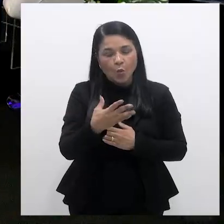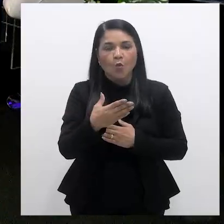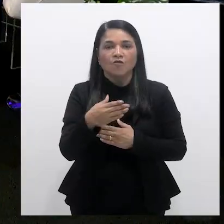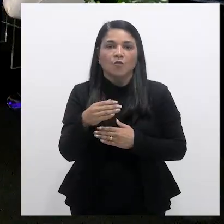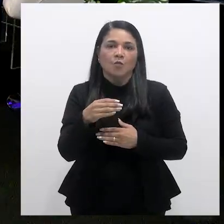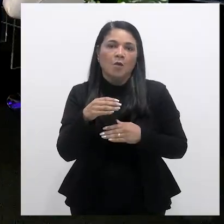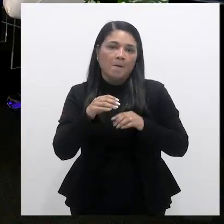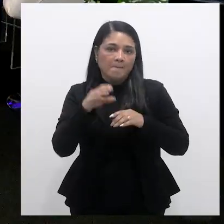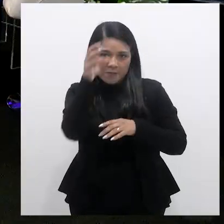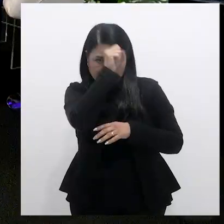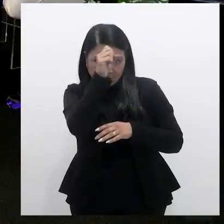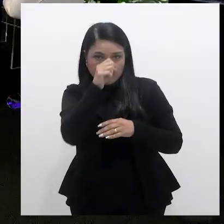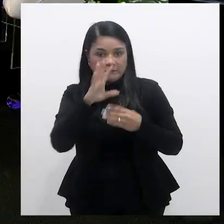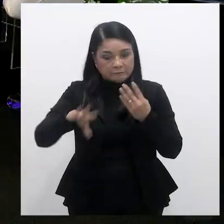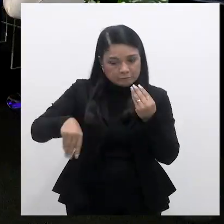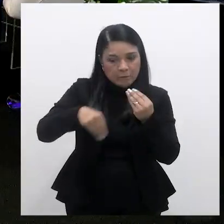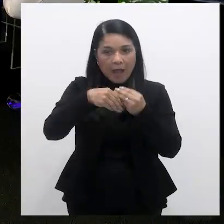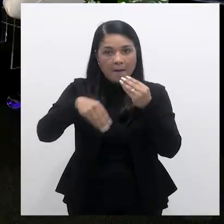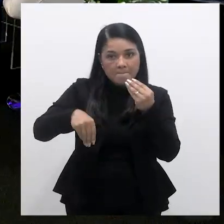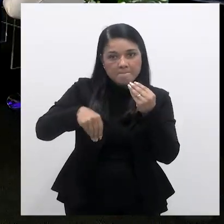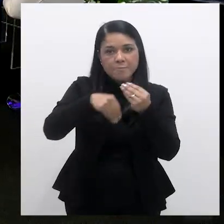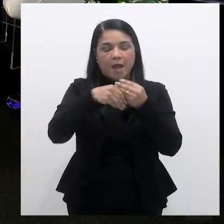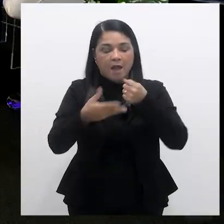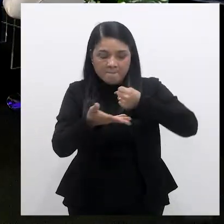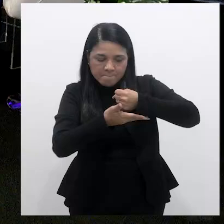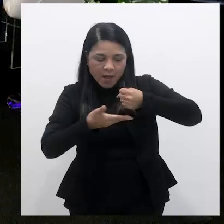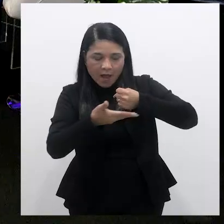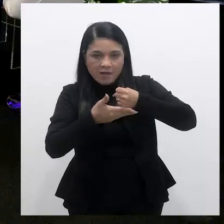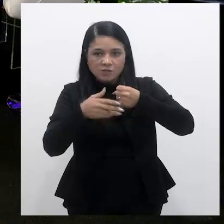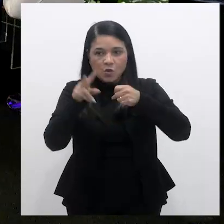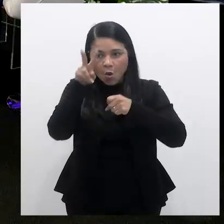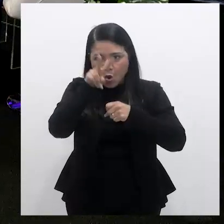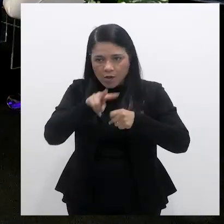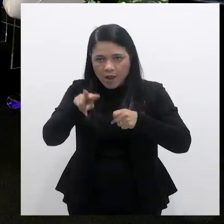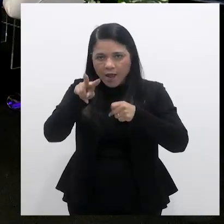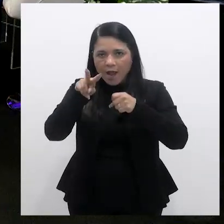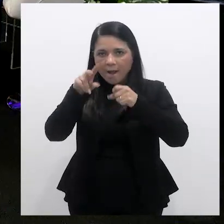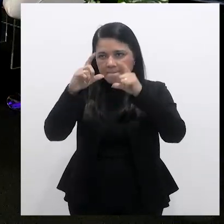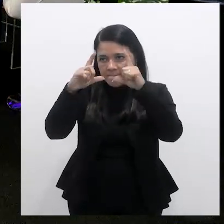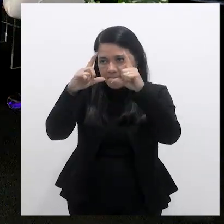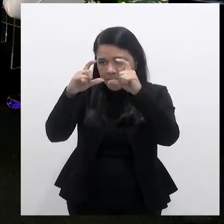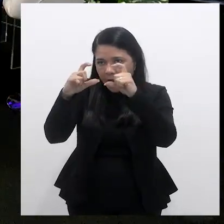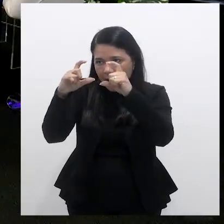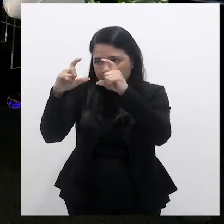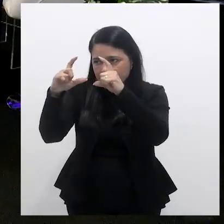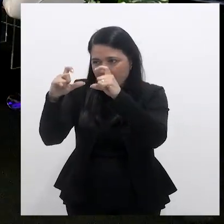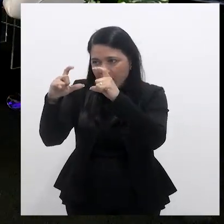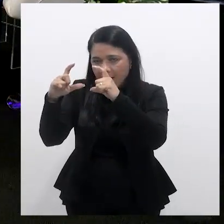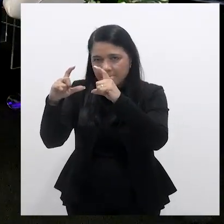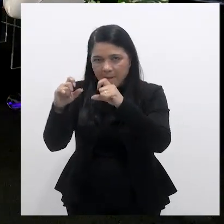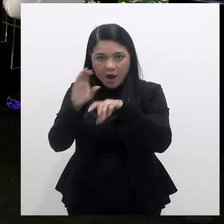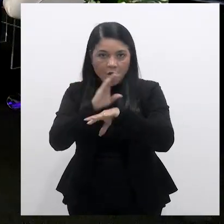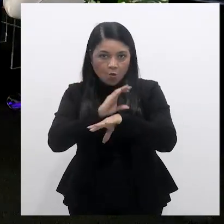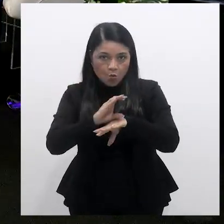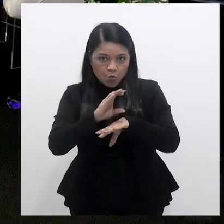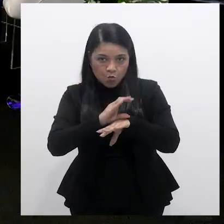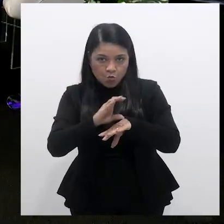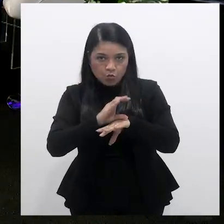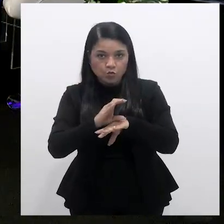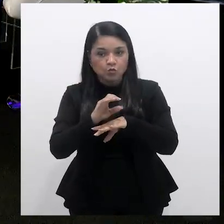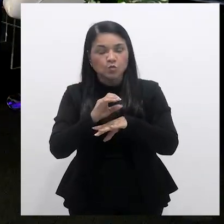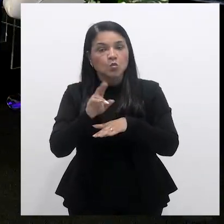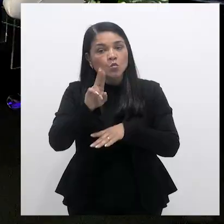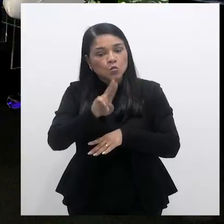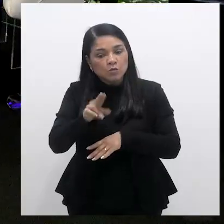a gente complementa, né? Porque a base começa com o olhar fotográfico, que é aquele olhar para que a gente comece